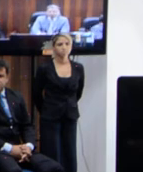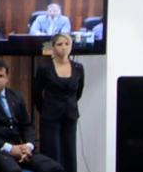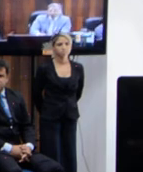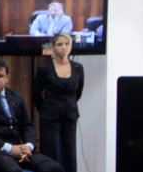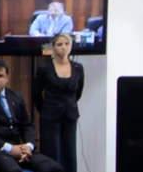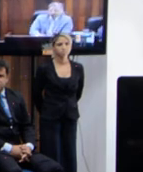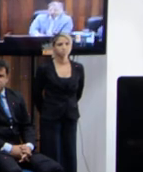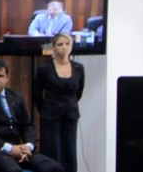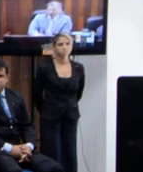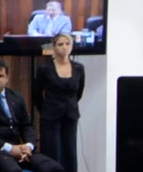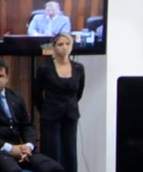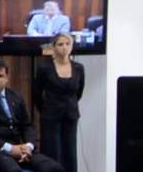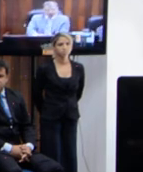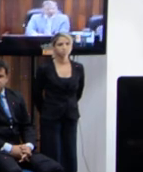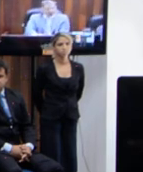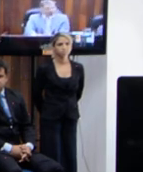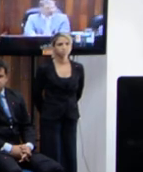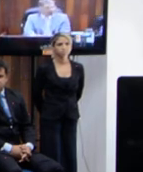Bom, agora